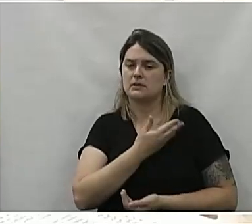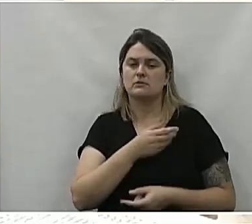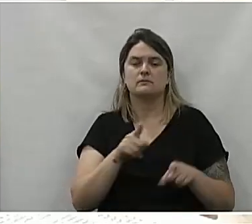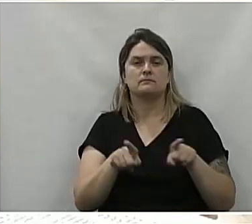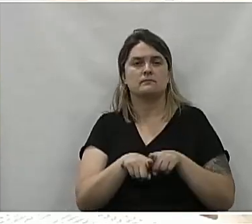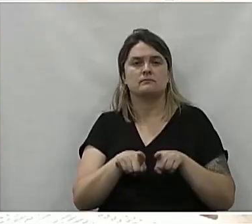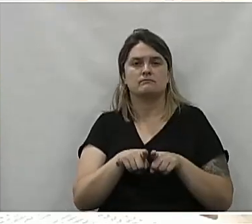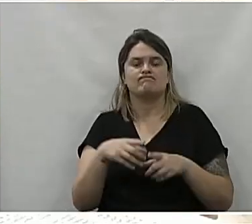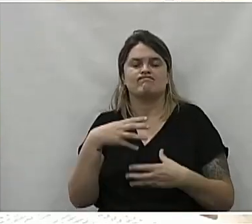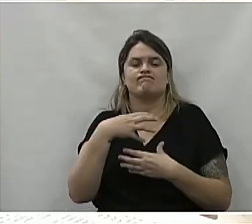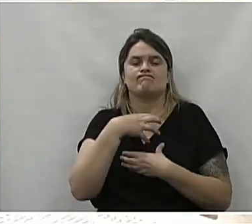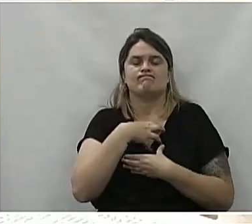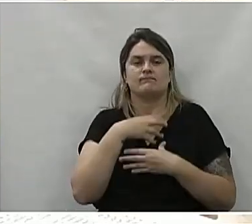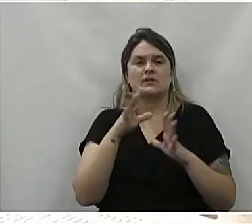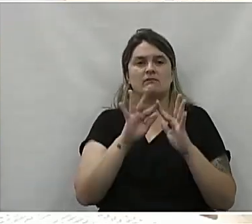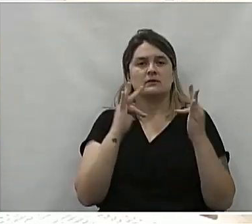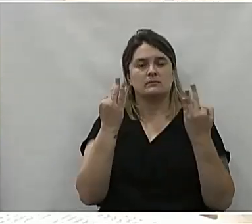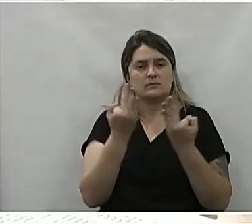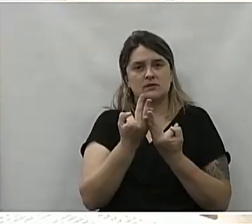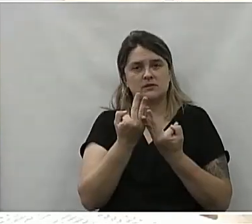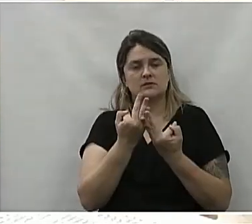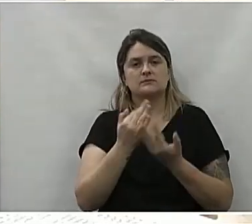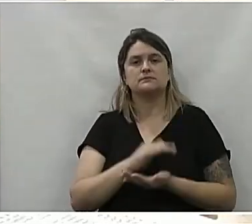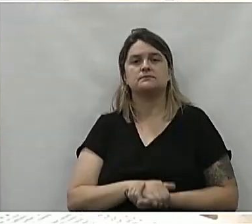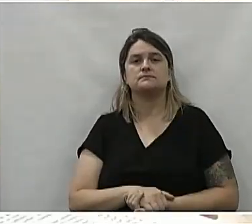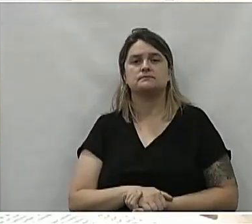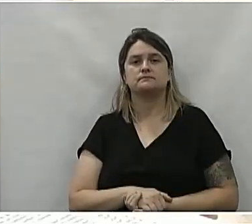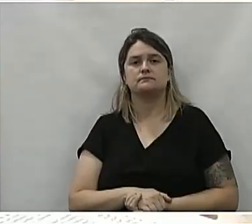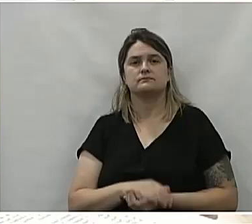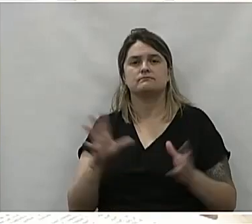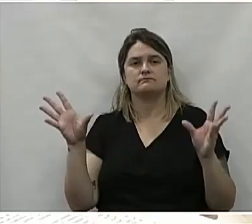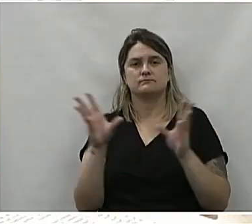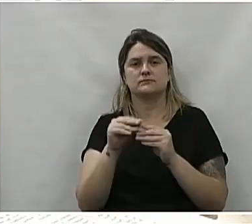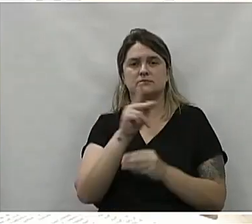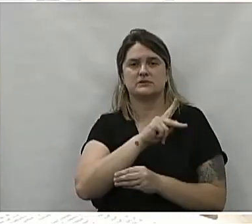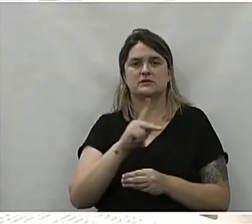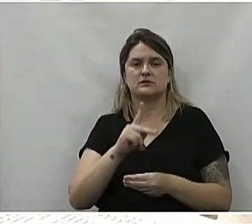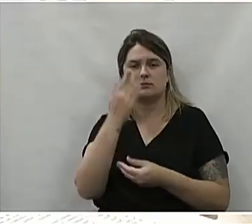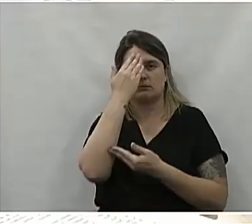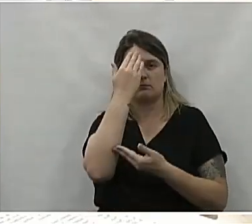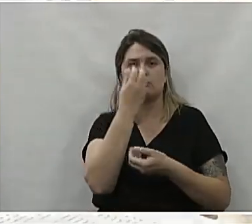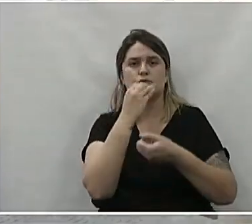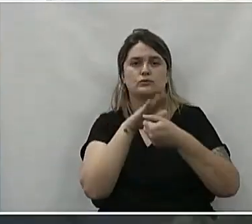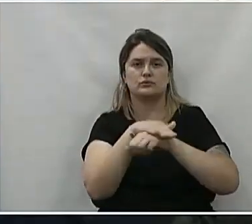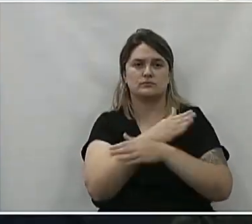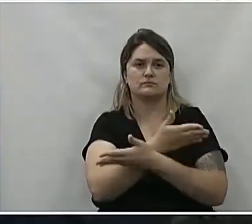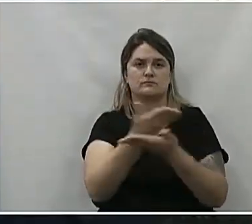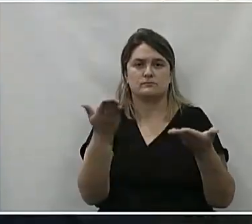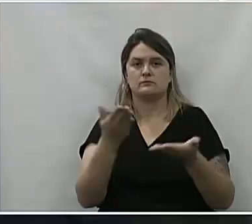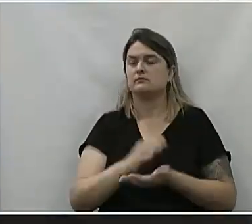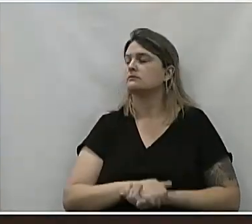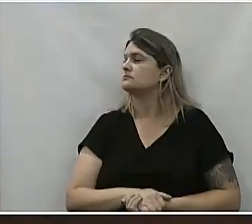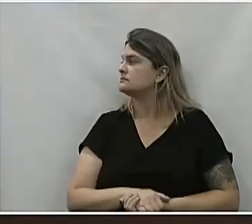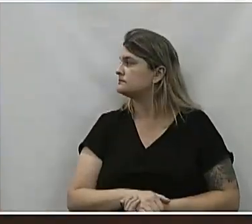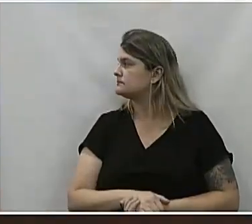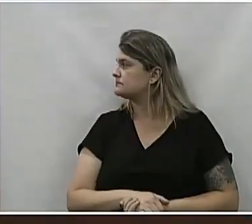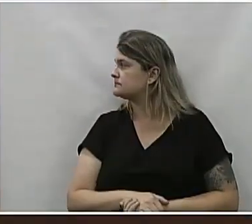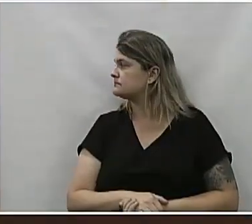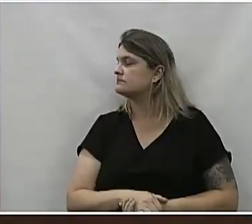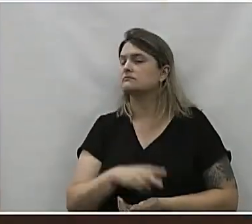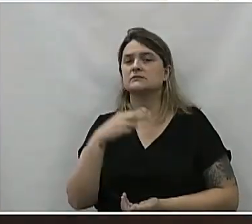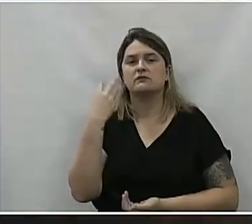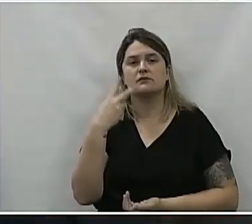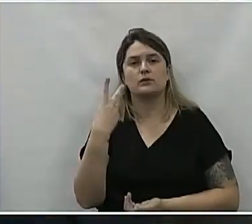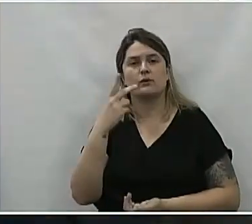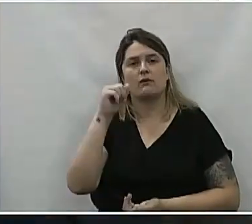Então deixo meus sentimentos A família Toda Então seria isso Senhor presidente Obrigado Boa noite a todos Com a palavra Vereador André